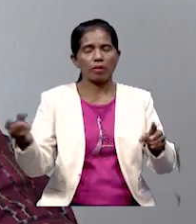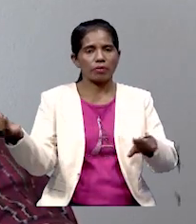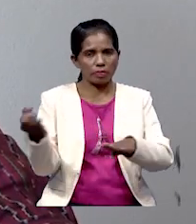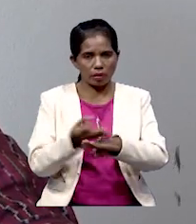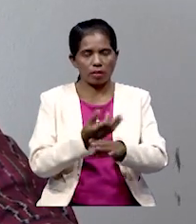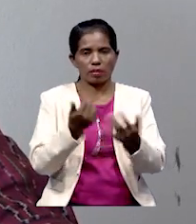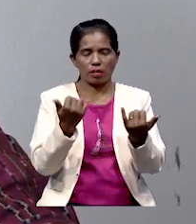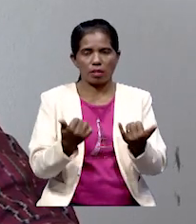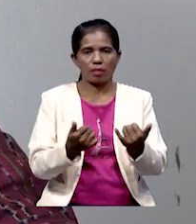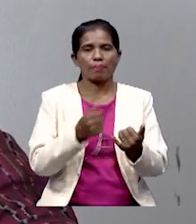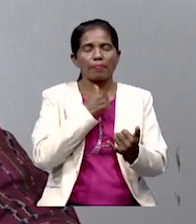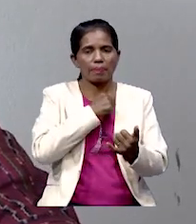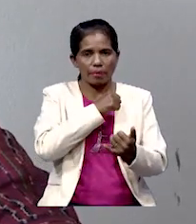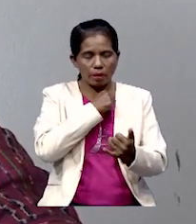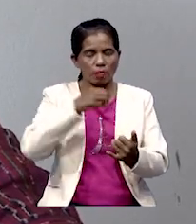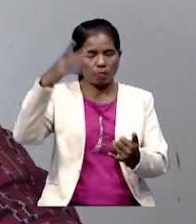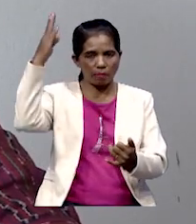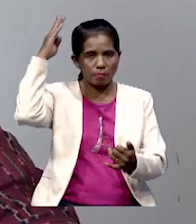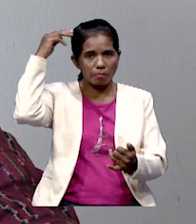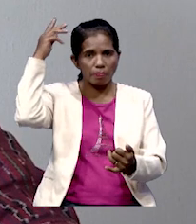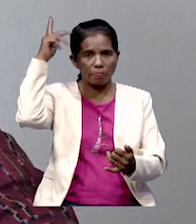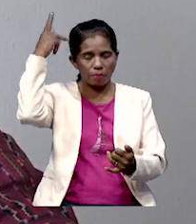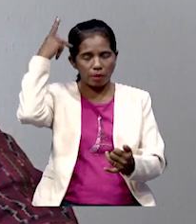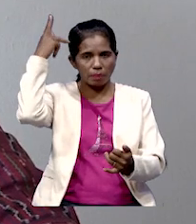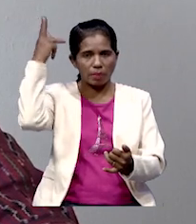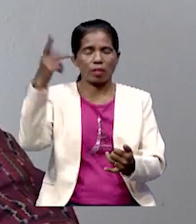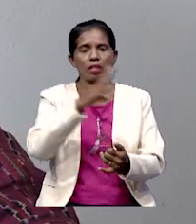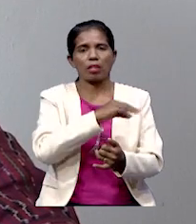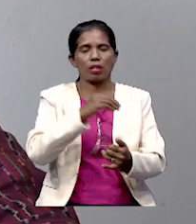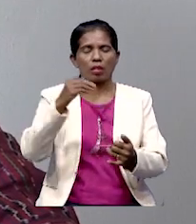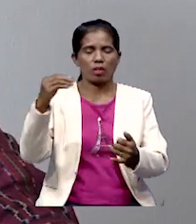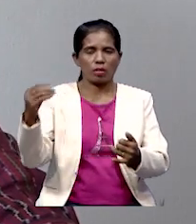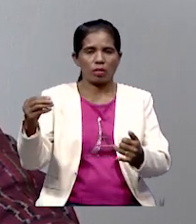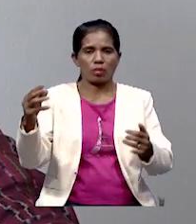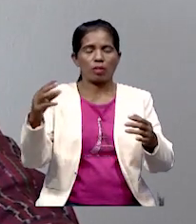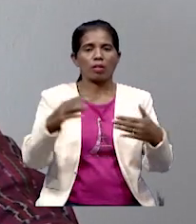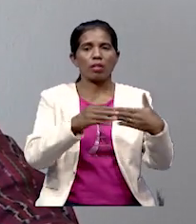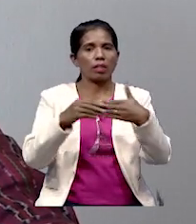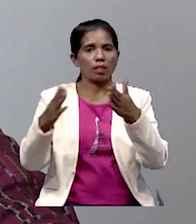que ambu Papa RASIC ho grande imã, Makhalo, e